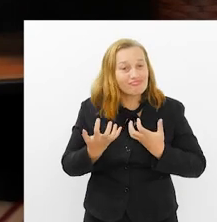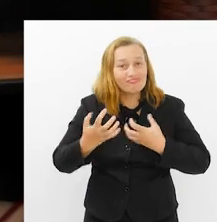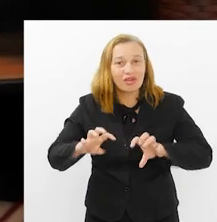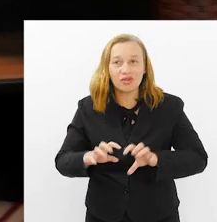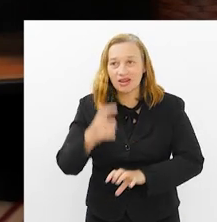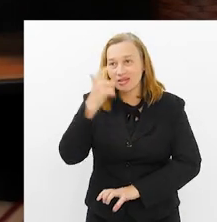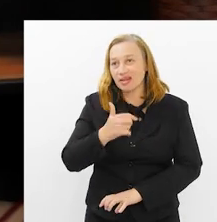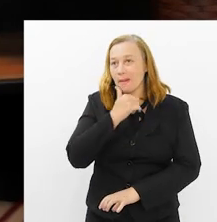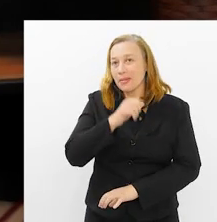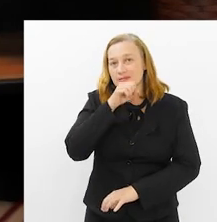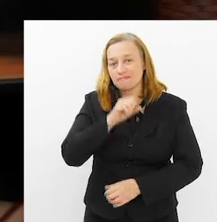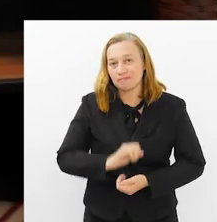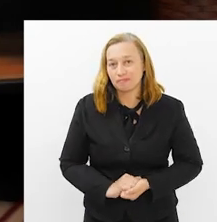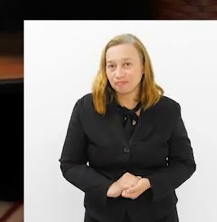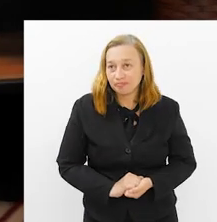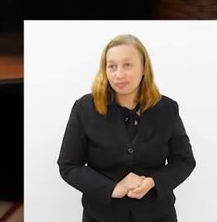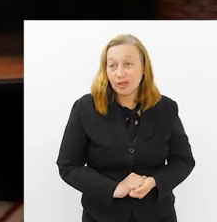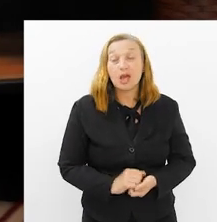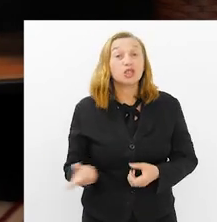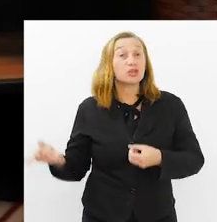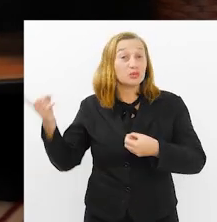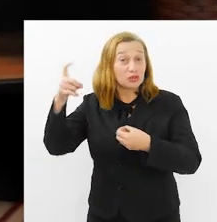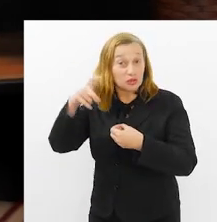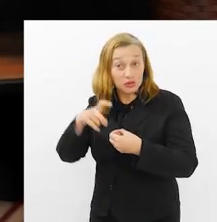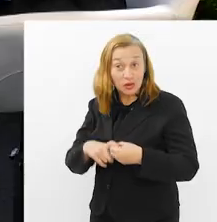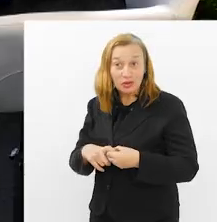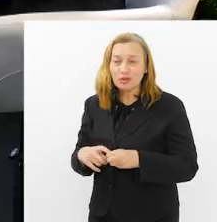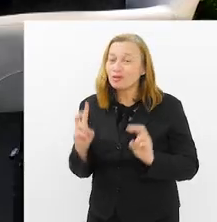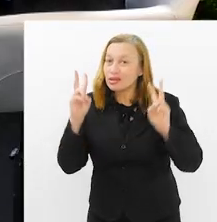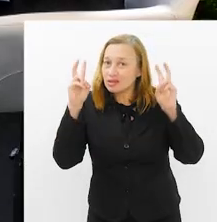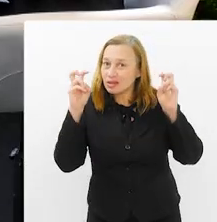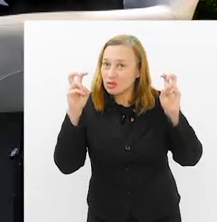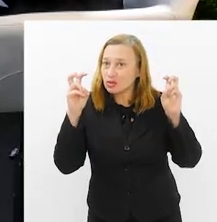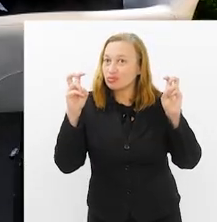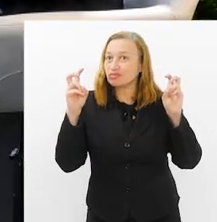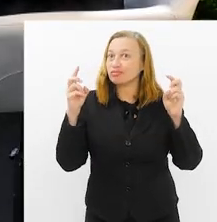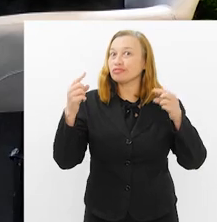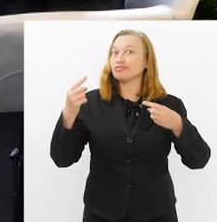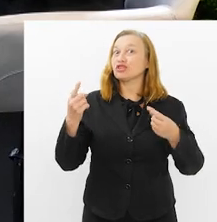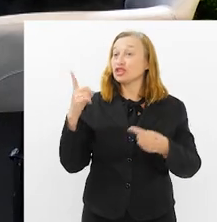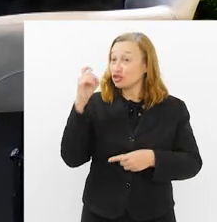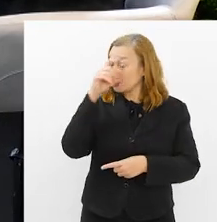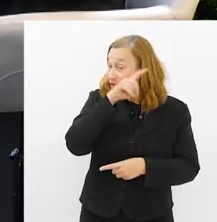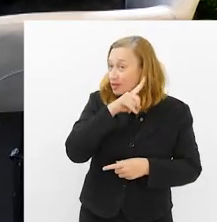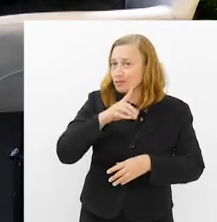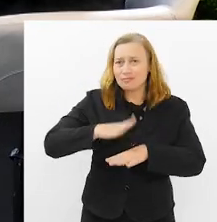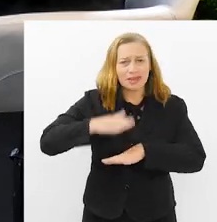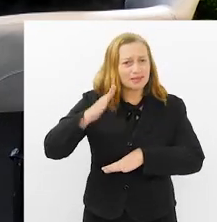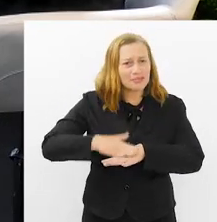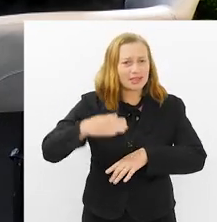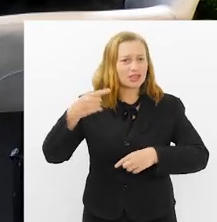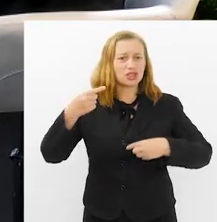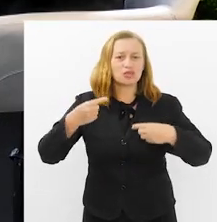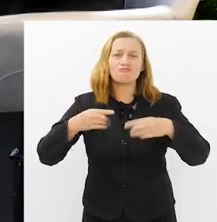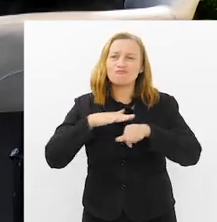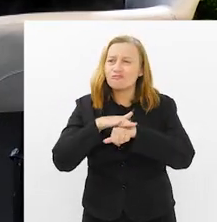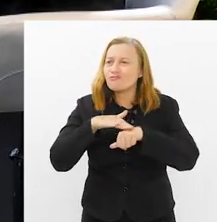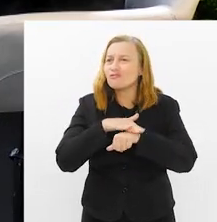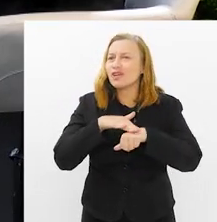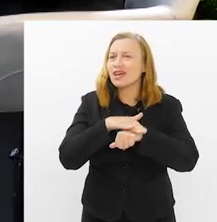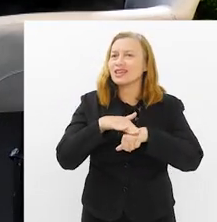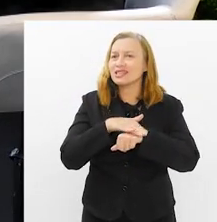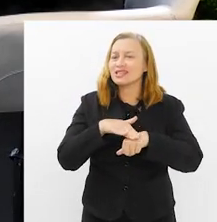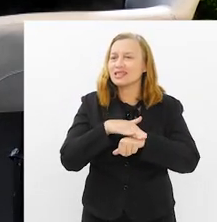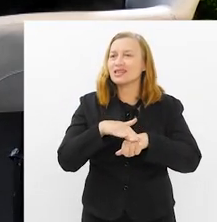não pela maternidade. Estamos de volta com esse assunto polêmico. Cada vez que a gente conversa, a cada fala